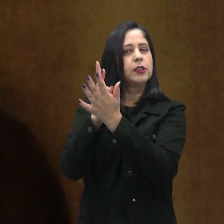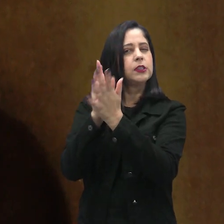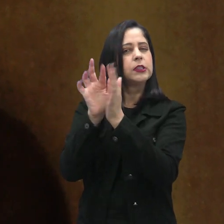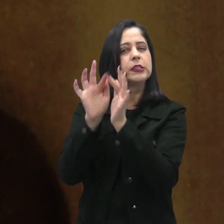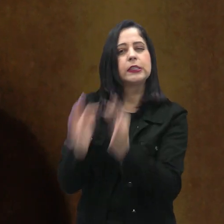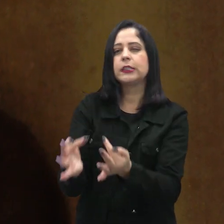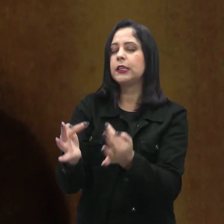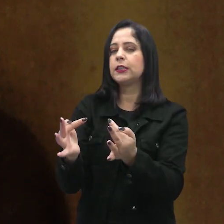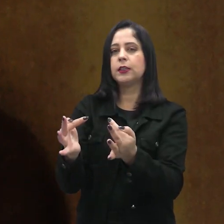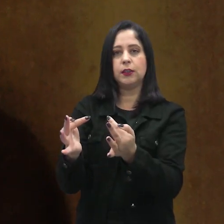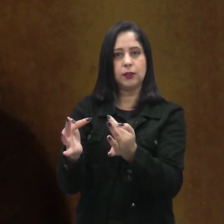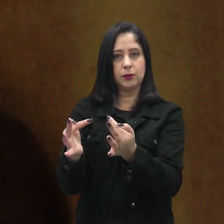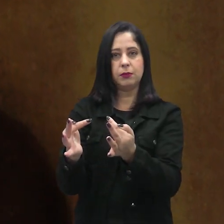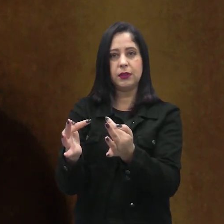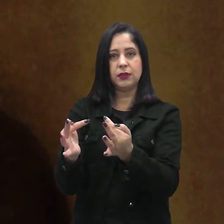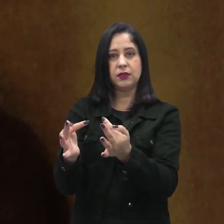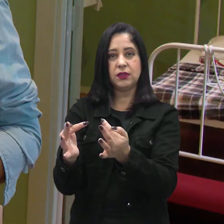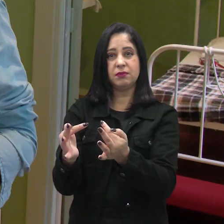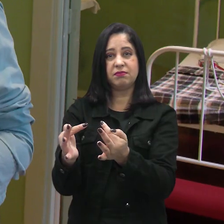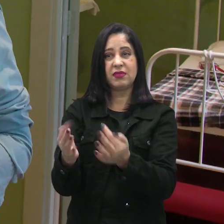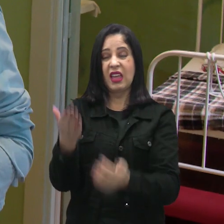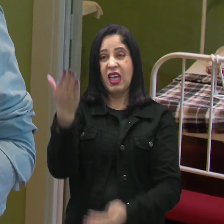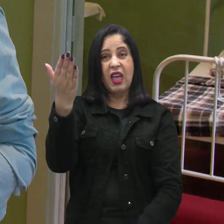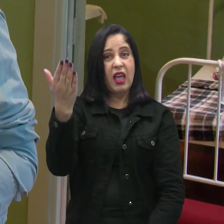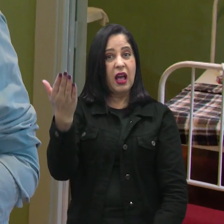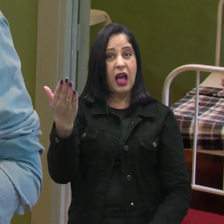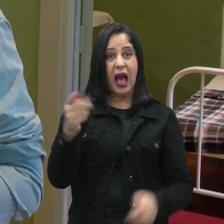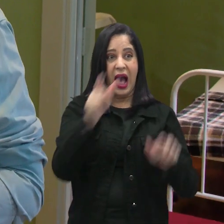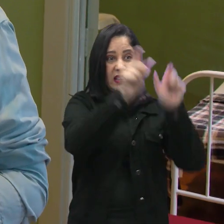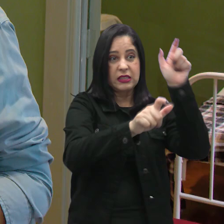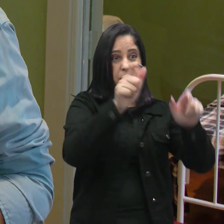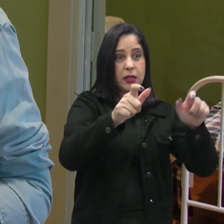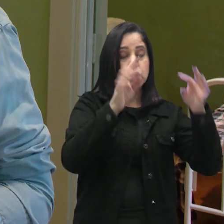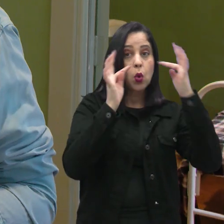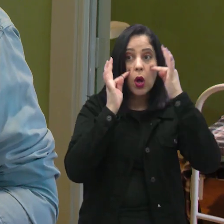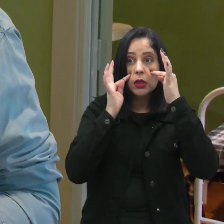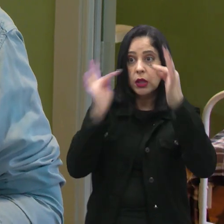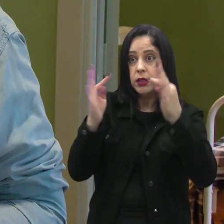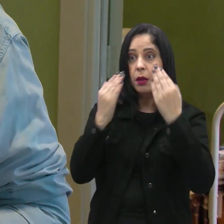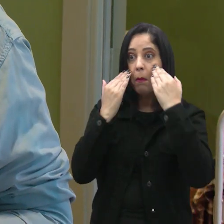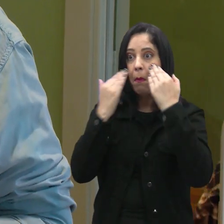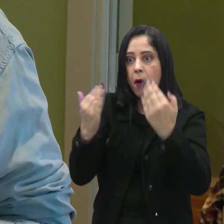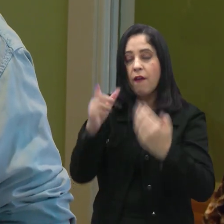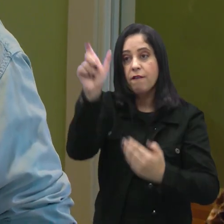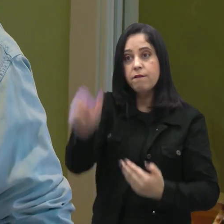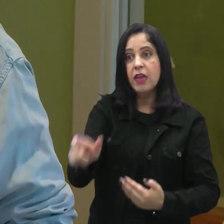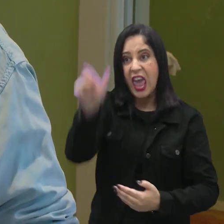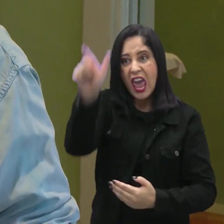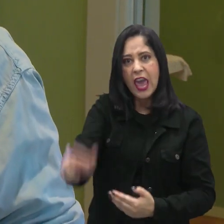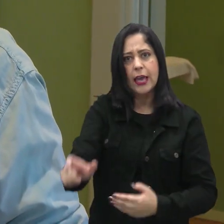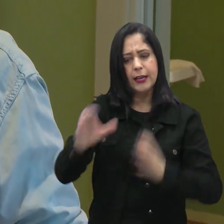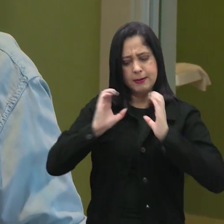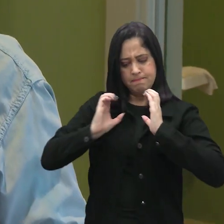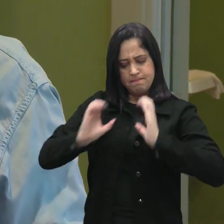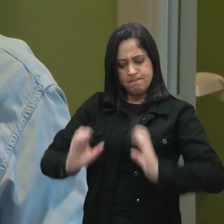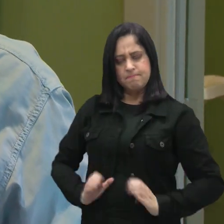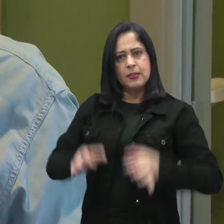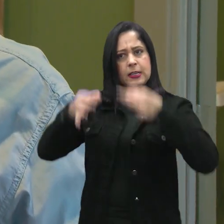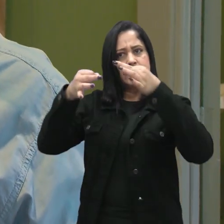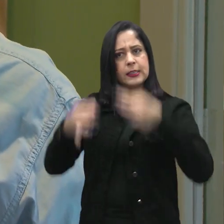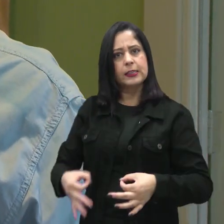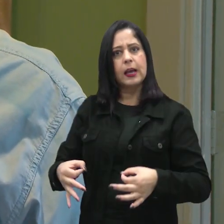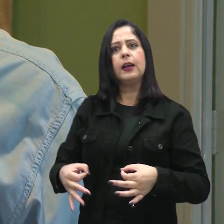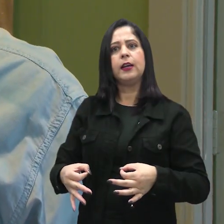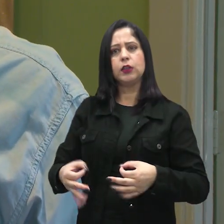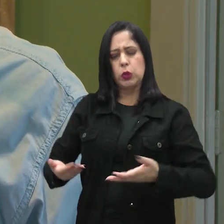conduzido e introduzido no processo de que pareciam as mesmas pessoas testemunhando em todos os lugares, ou seja, de fato um homem íntegro e único.